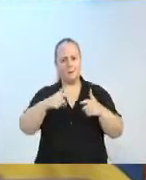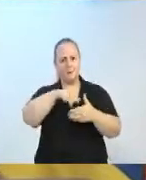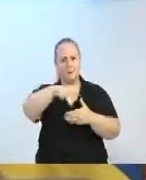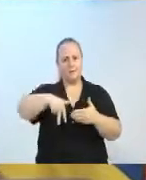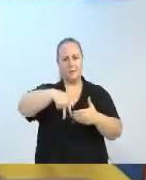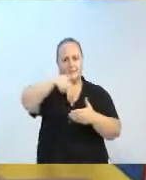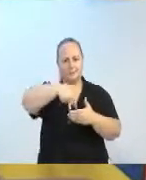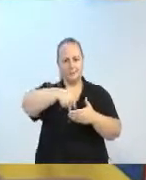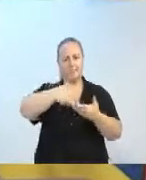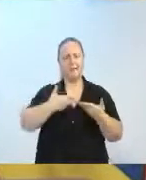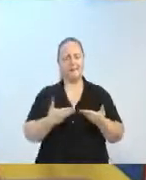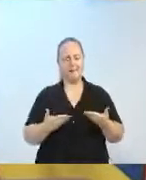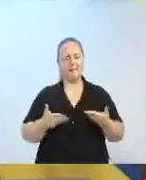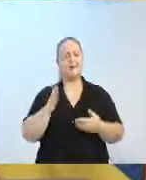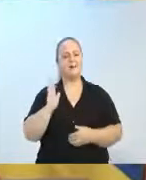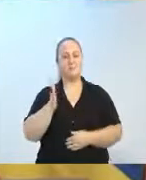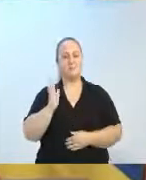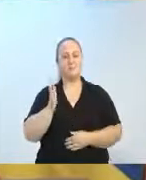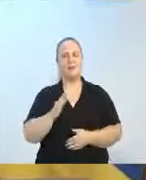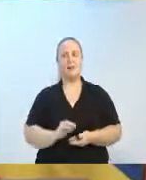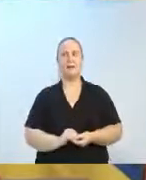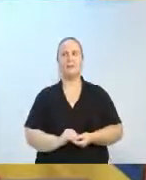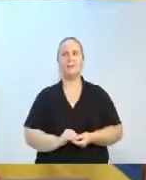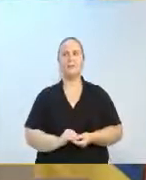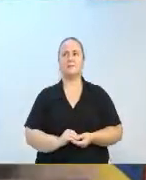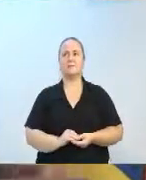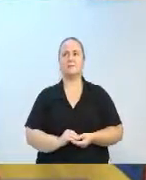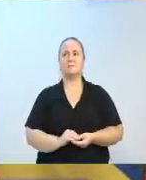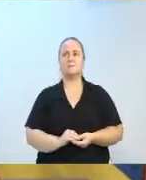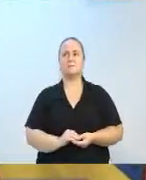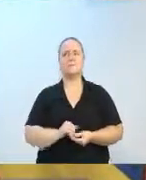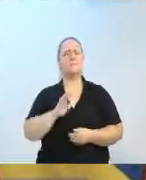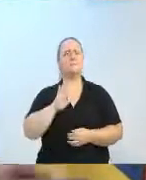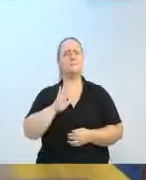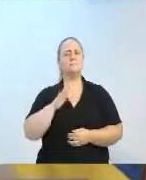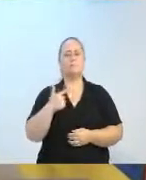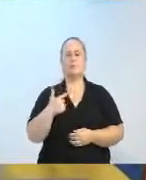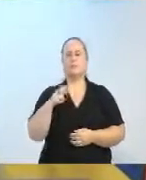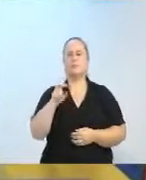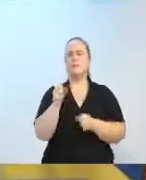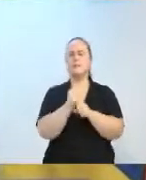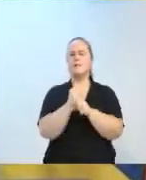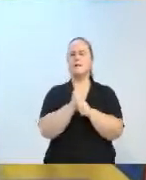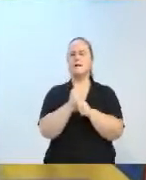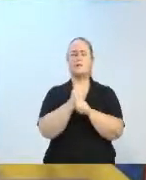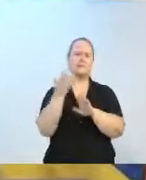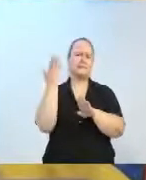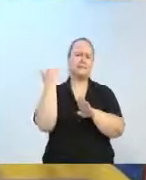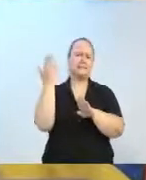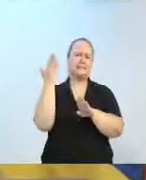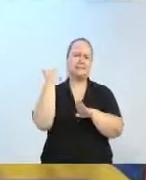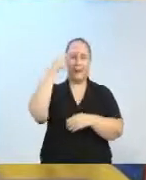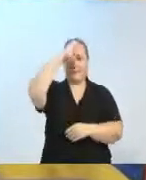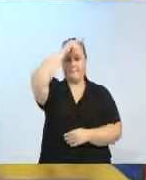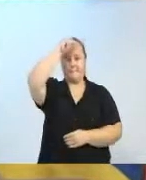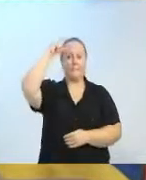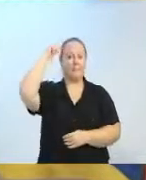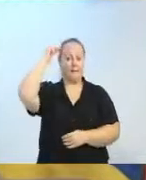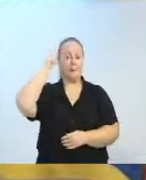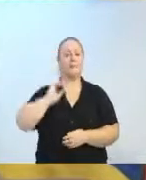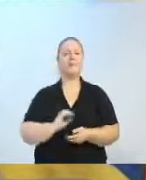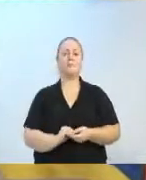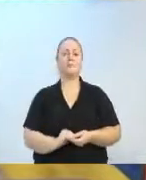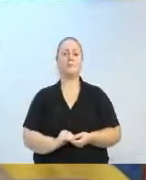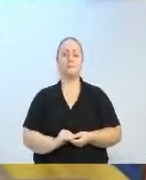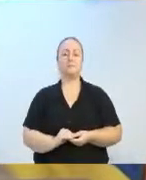palanque, nessa tribuna, não nesse local aqui, há 25 anos atrás, lá na prefeitura atual. Naquela época